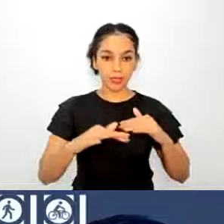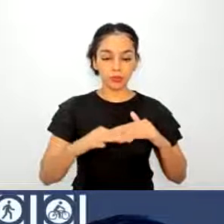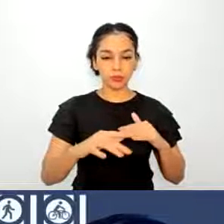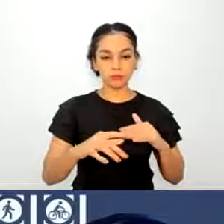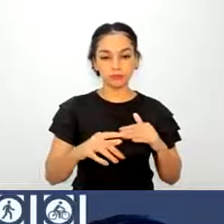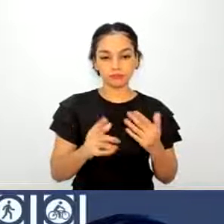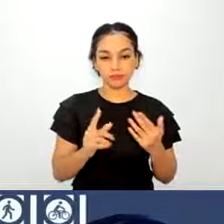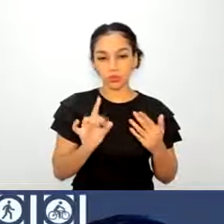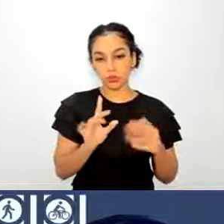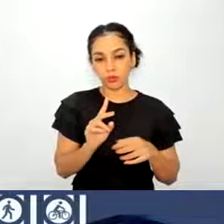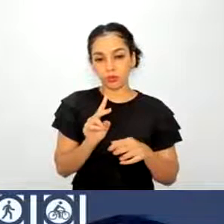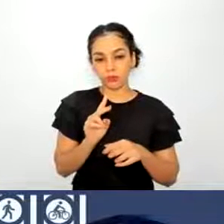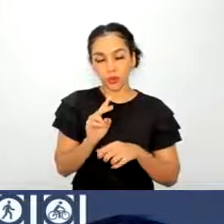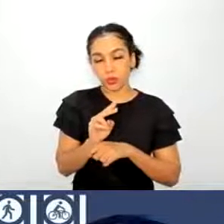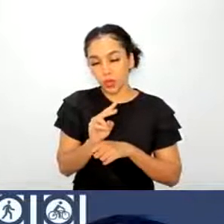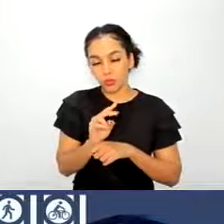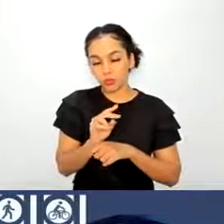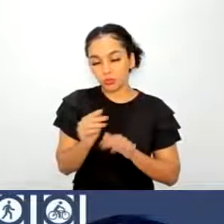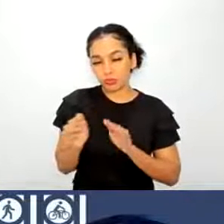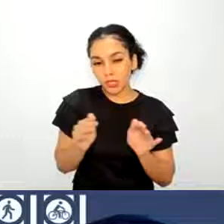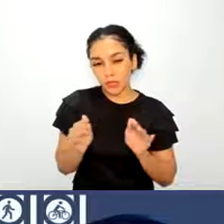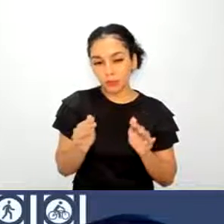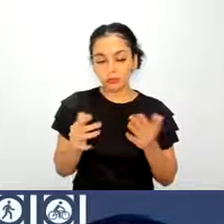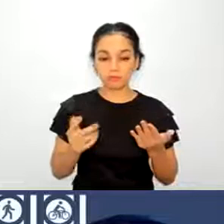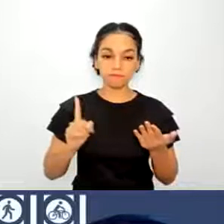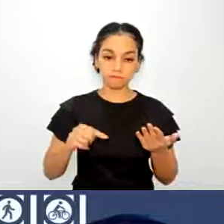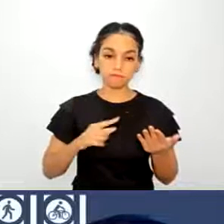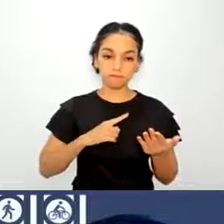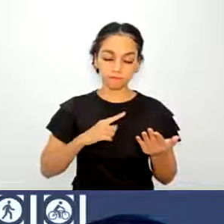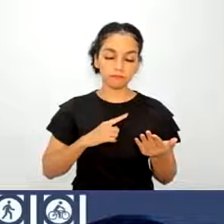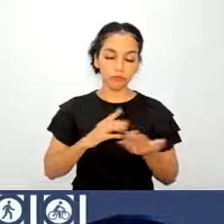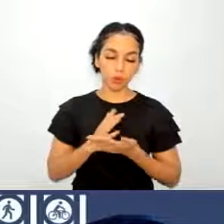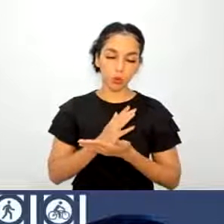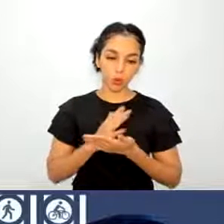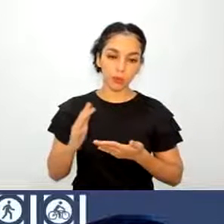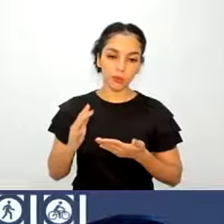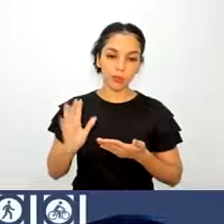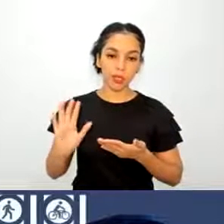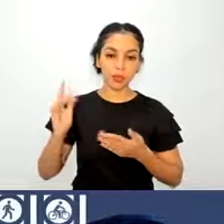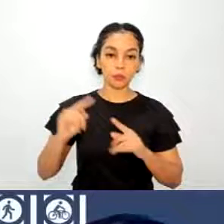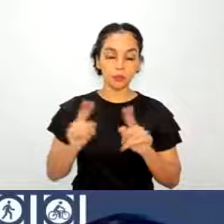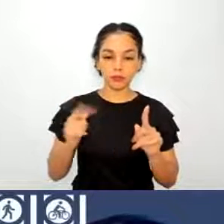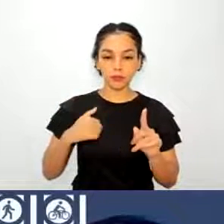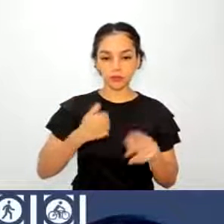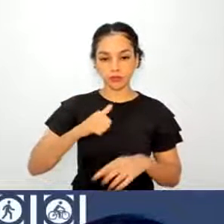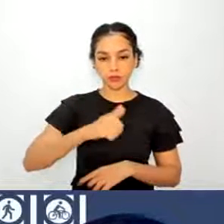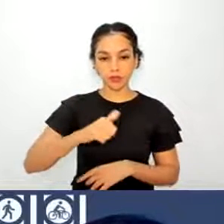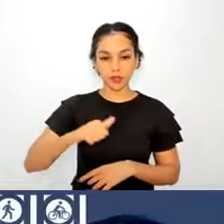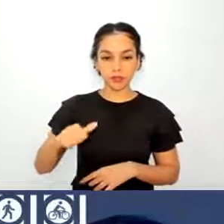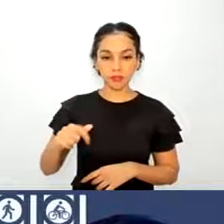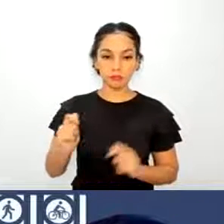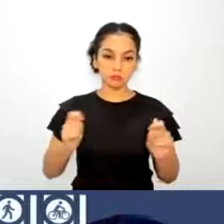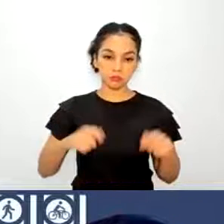né? Então, era levantado em alguns casos, mas, de fato, na nossa análise das categorias, poderia até